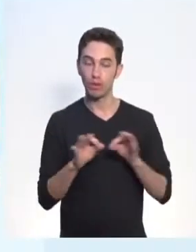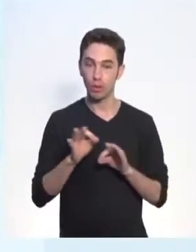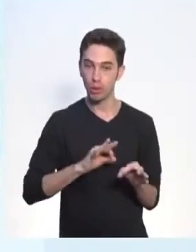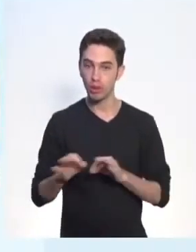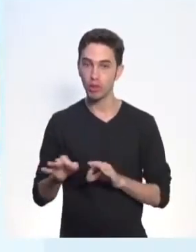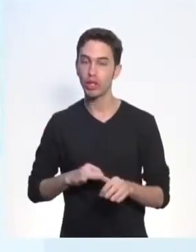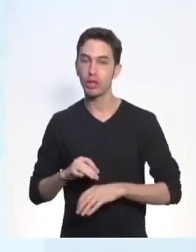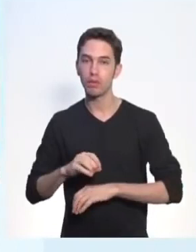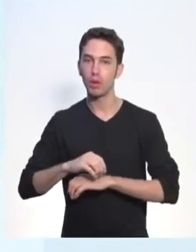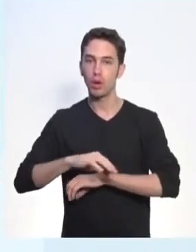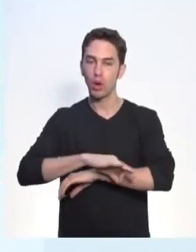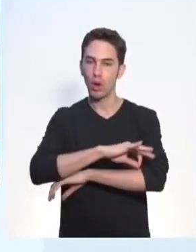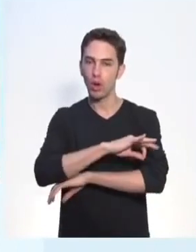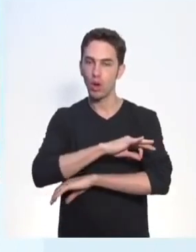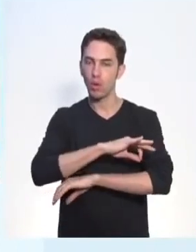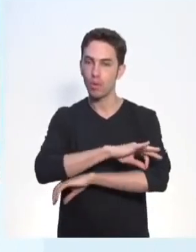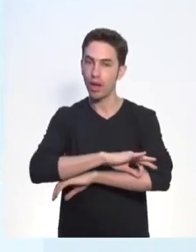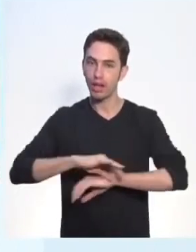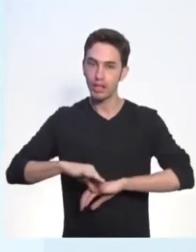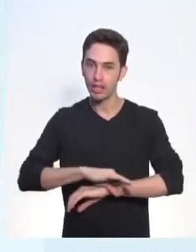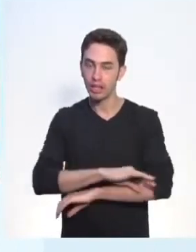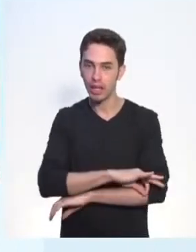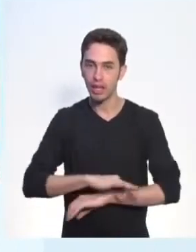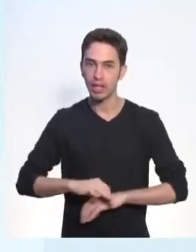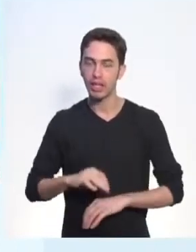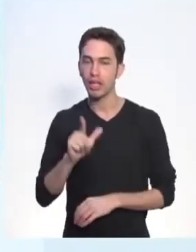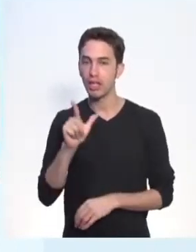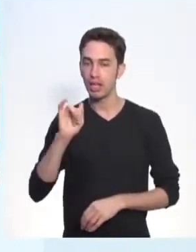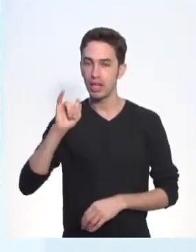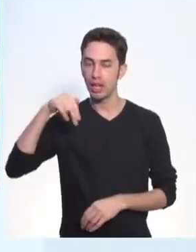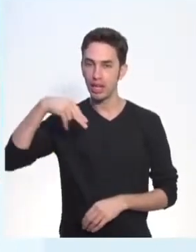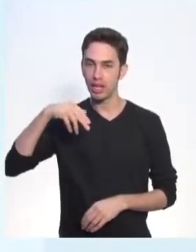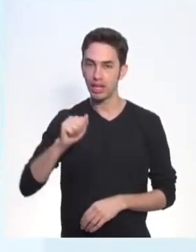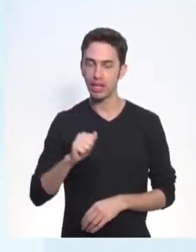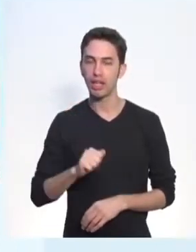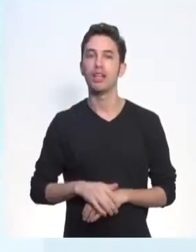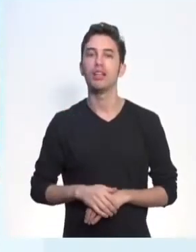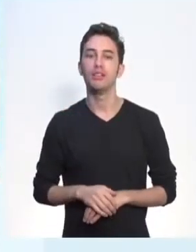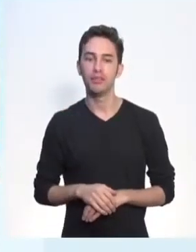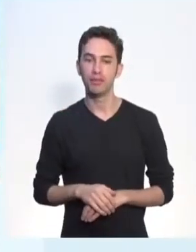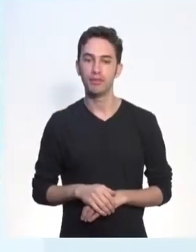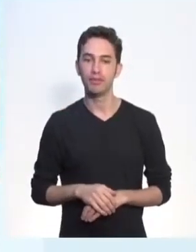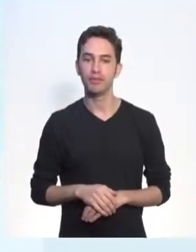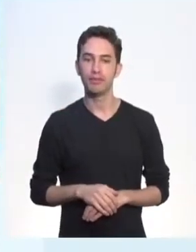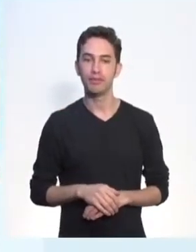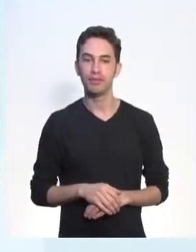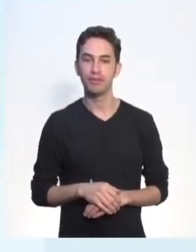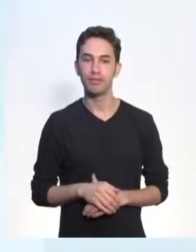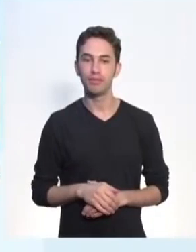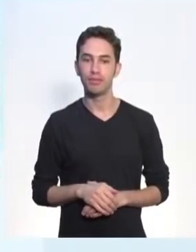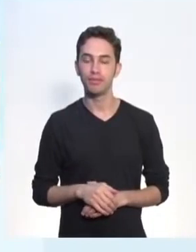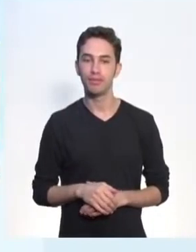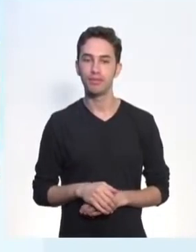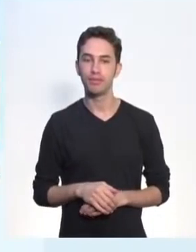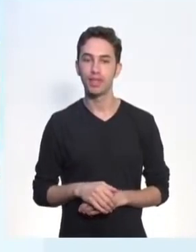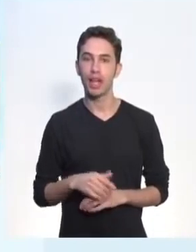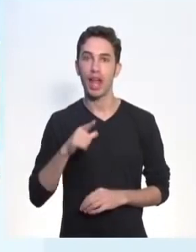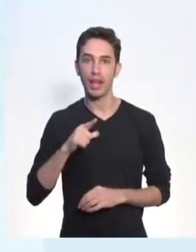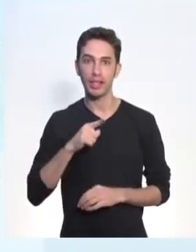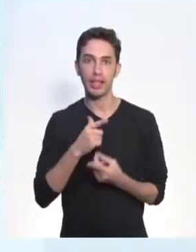uma arquiteta ítalo-brasileira chamada Lina Bobardi, acho que é assim que pronuncia. Ele